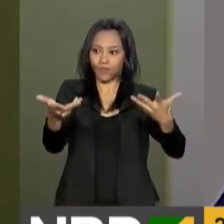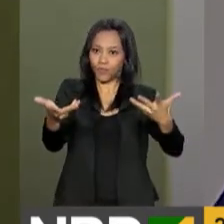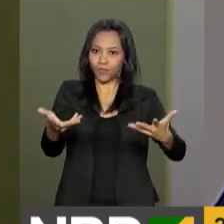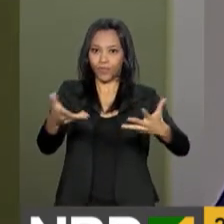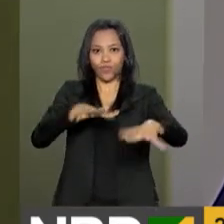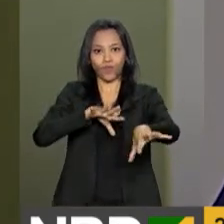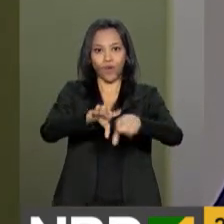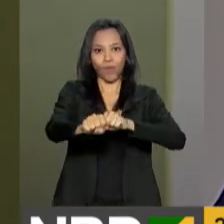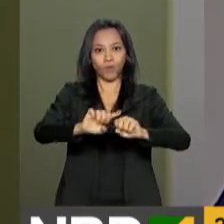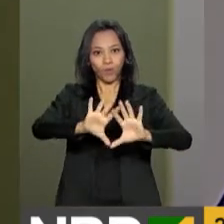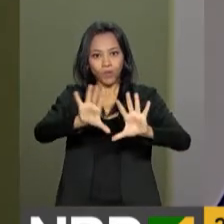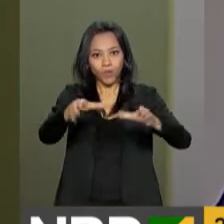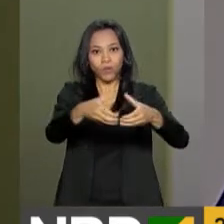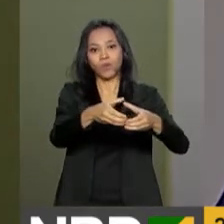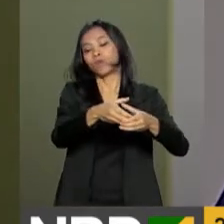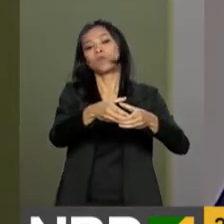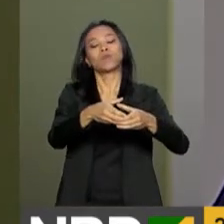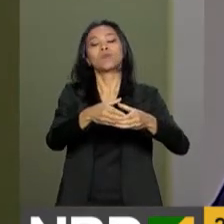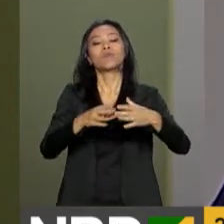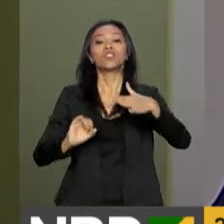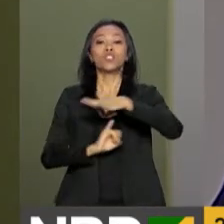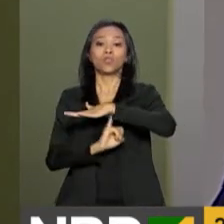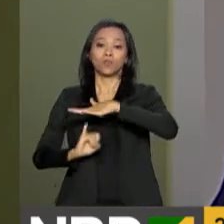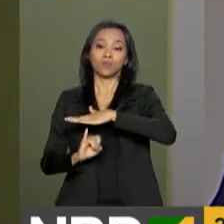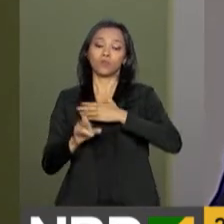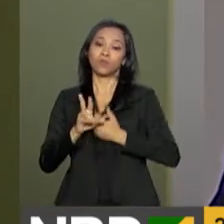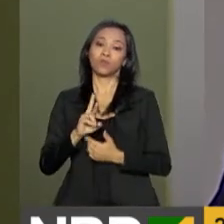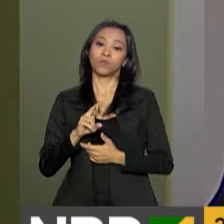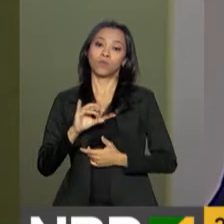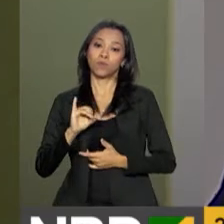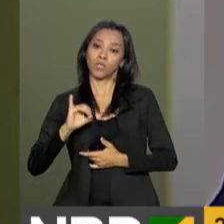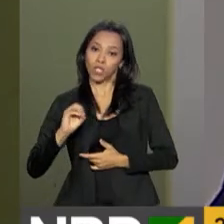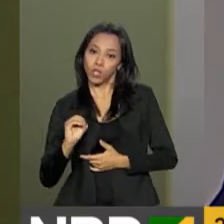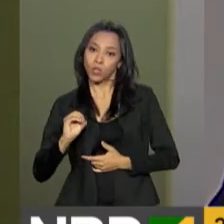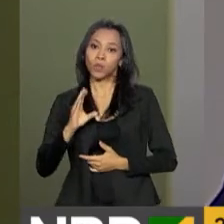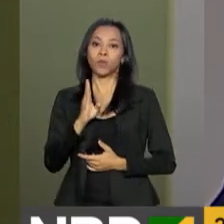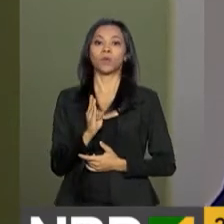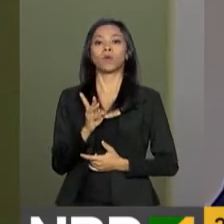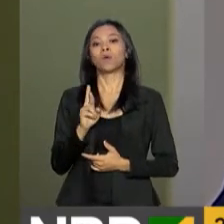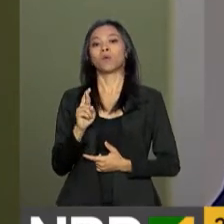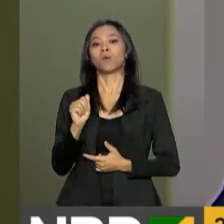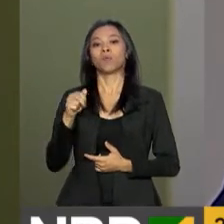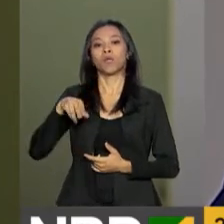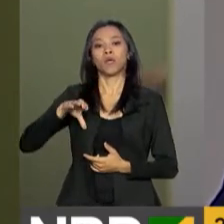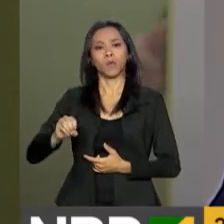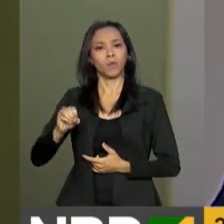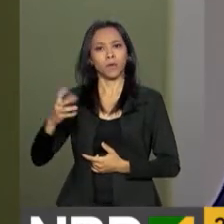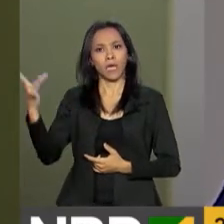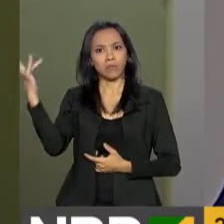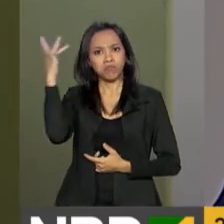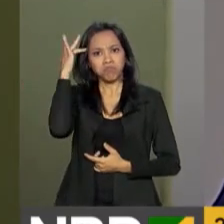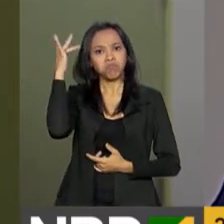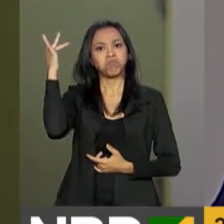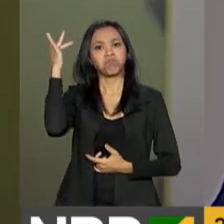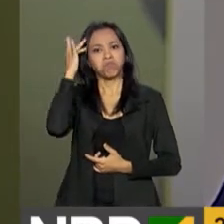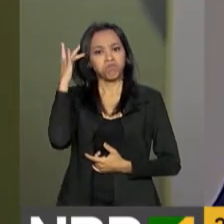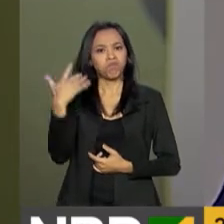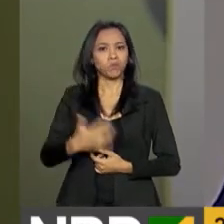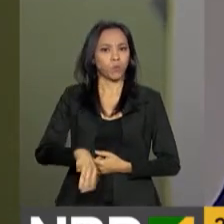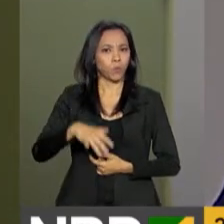do instituto rio branco é é extremamente enriquecedor conhecer